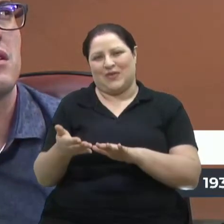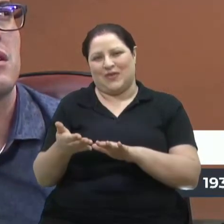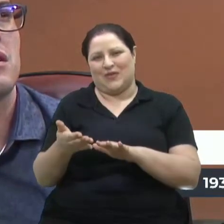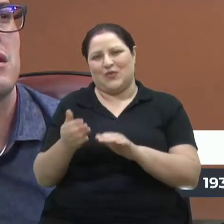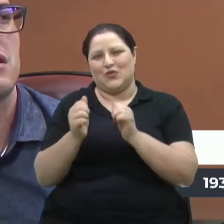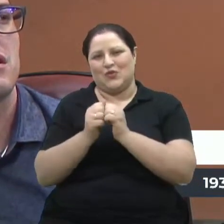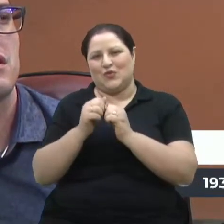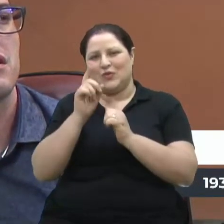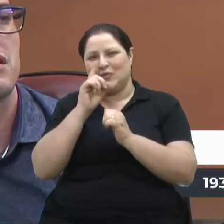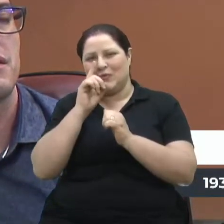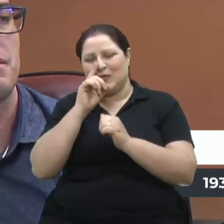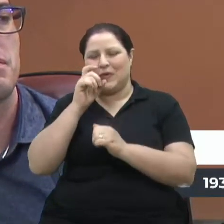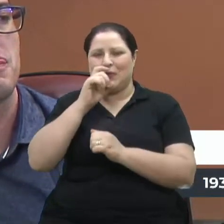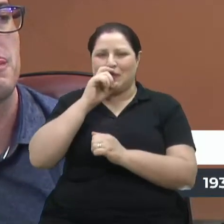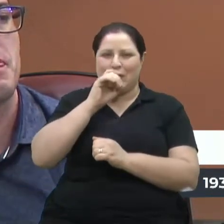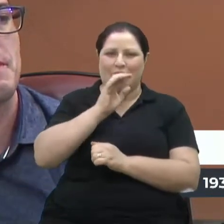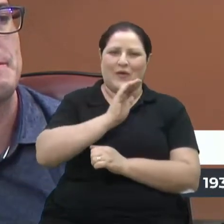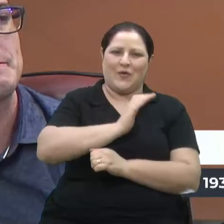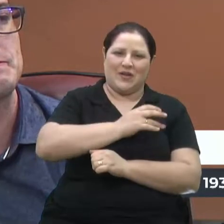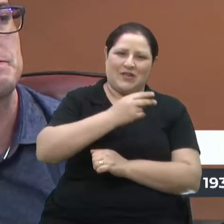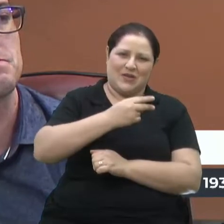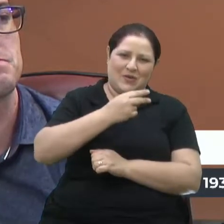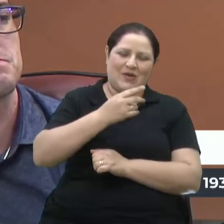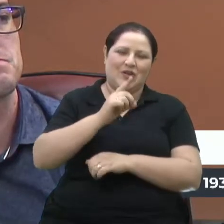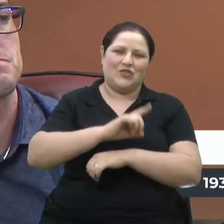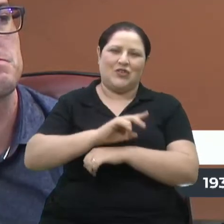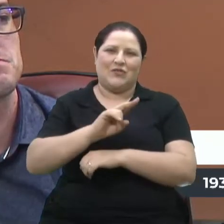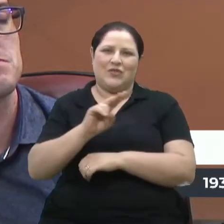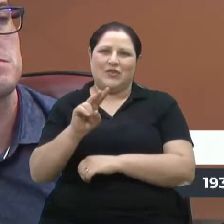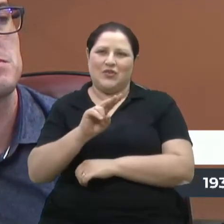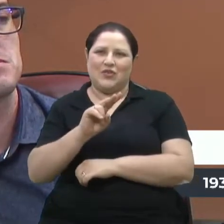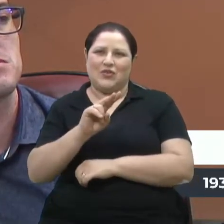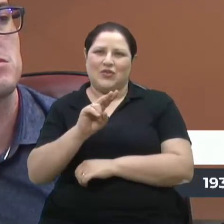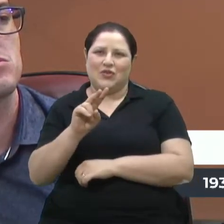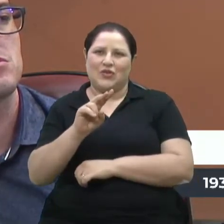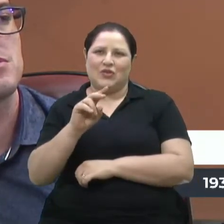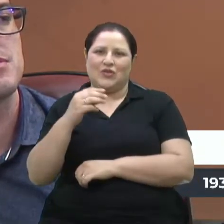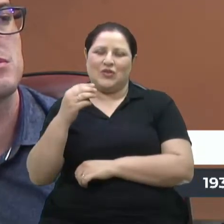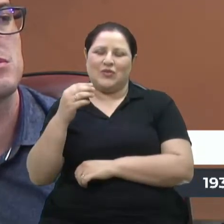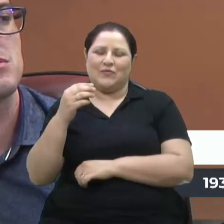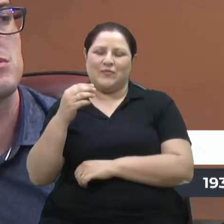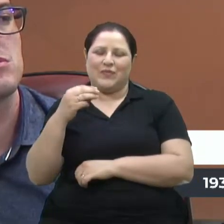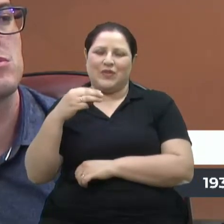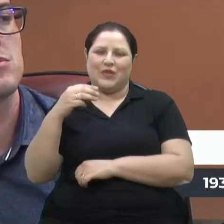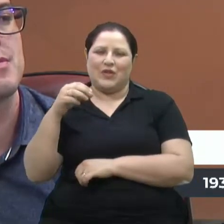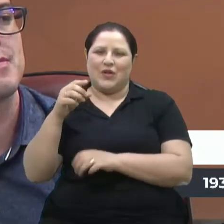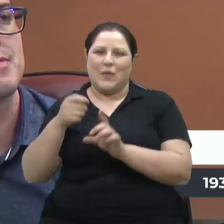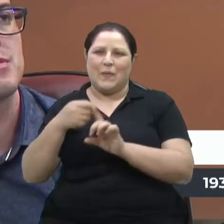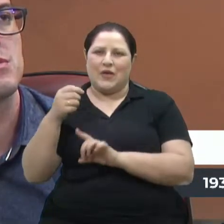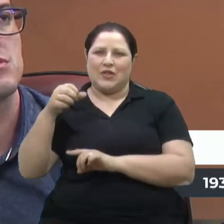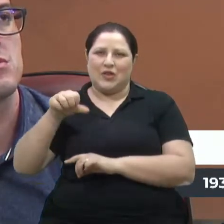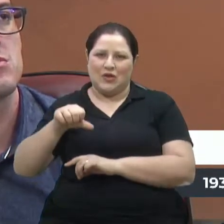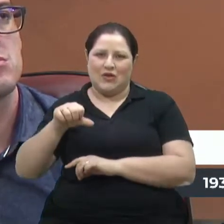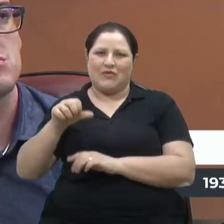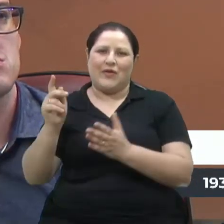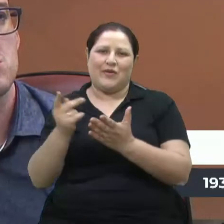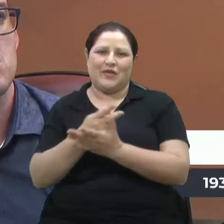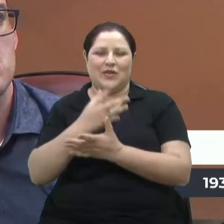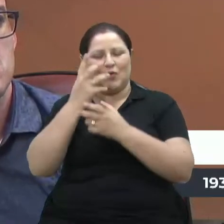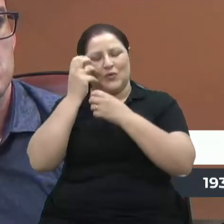mãe e seu pai de coração, dia 22/9/2016, em decorrência da diabetes, e teve uma parada cardíaca enquanto